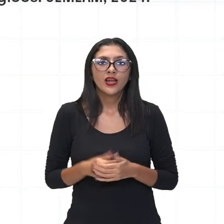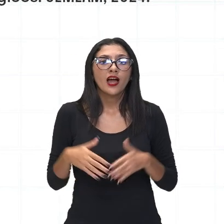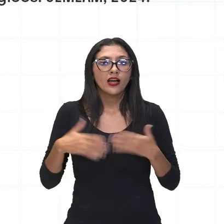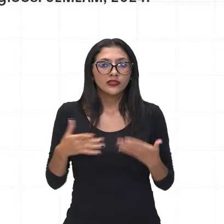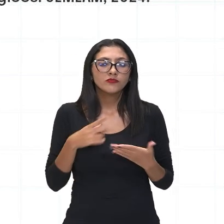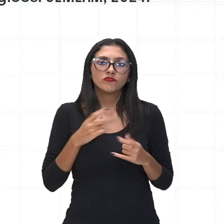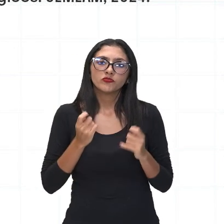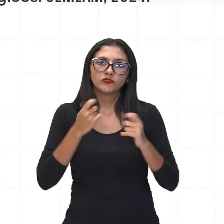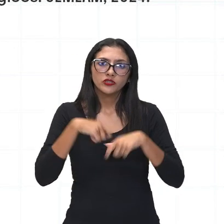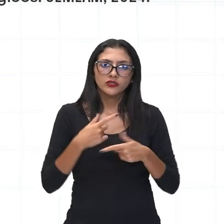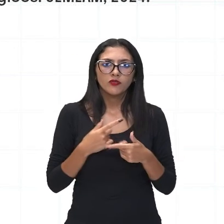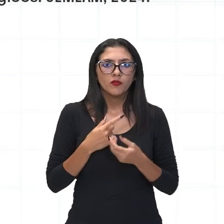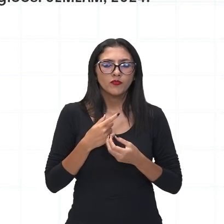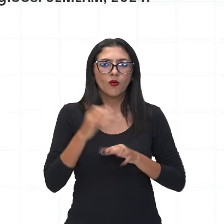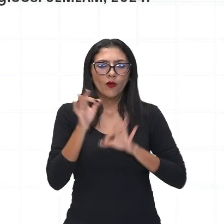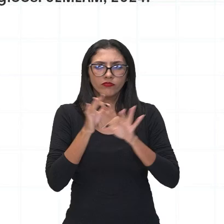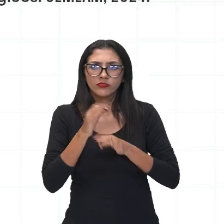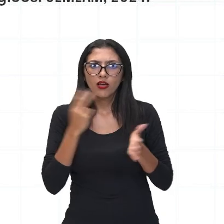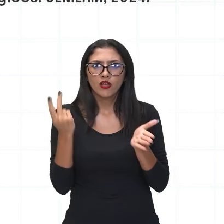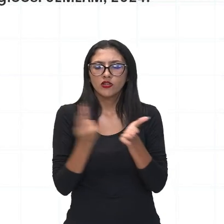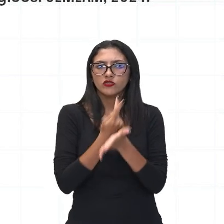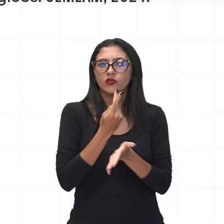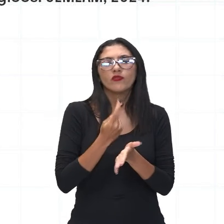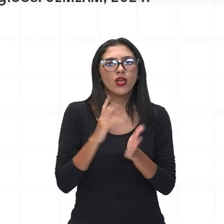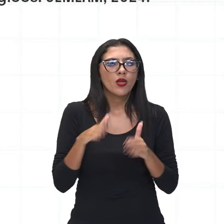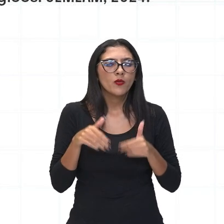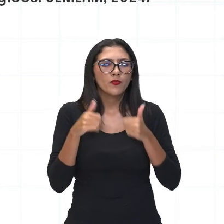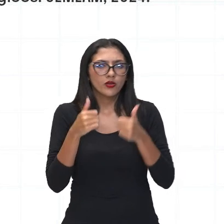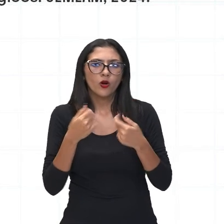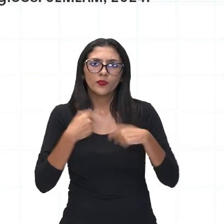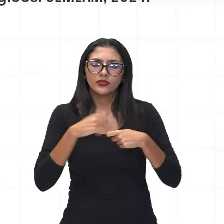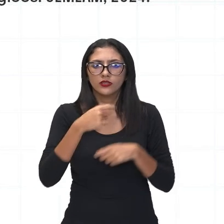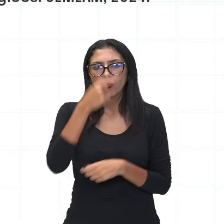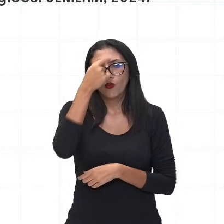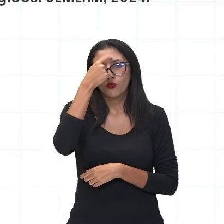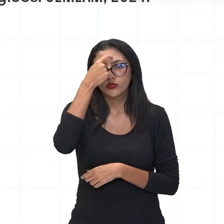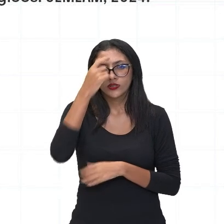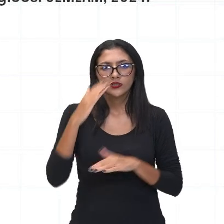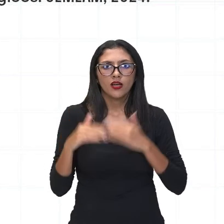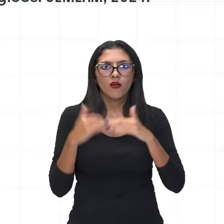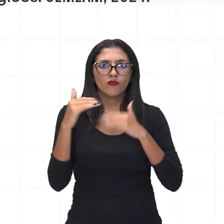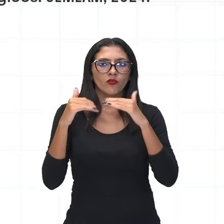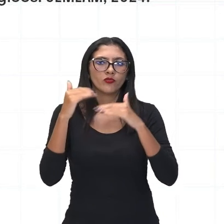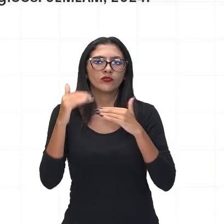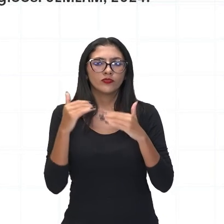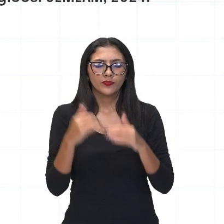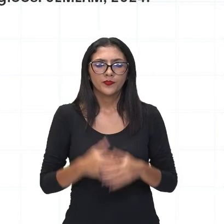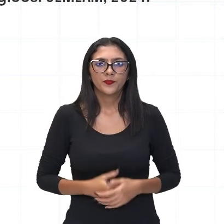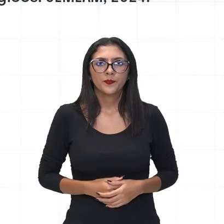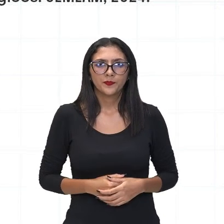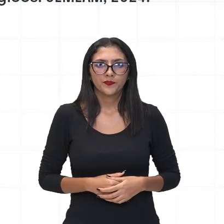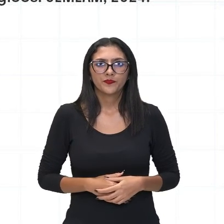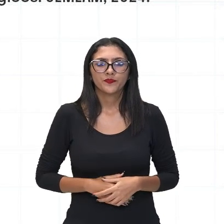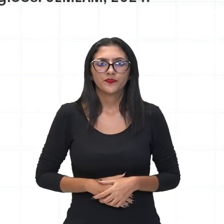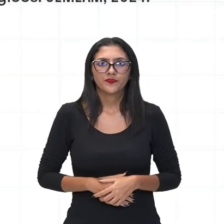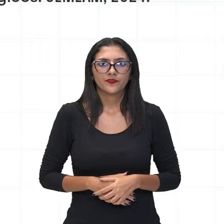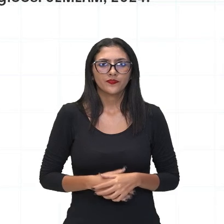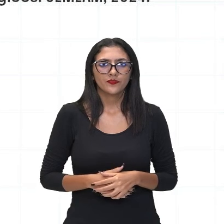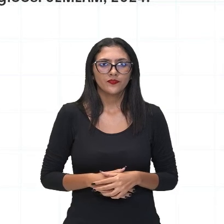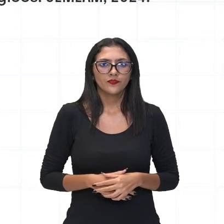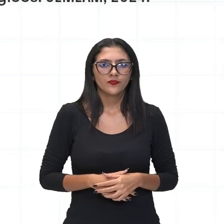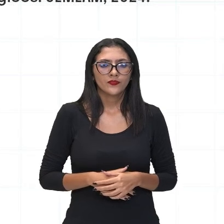devemos tomar providências mais humanitárias e voltadas para a mudança positiva dos jovens infratores. Então, percebo que,